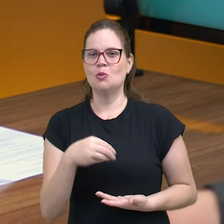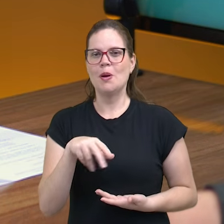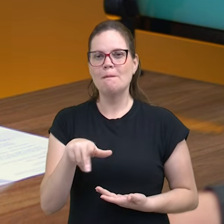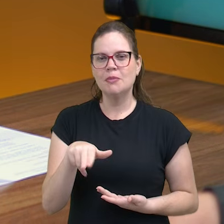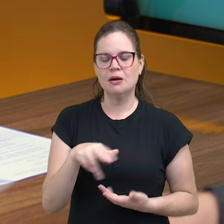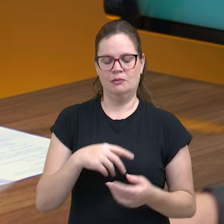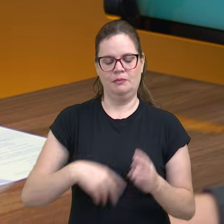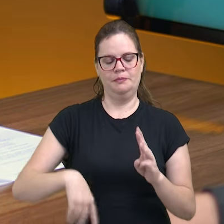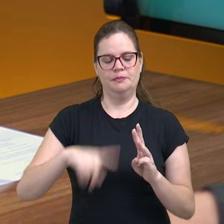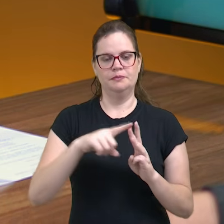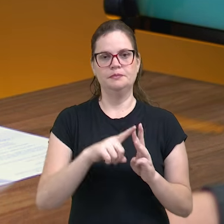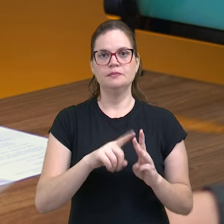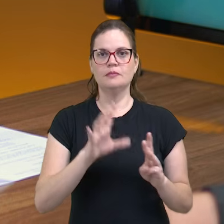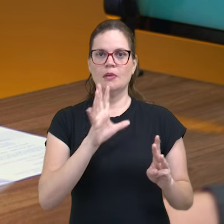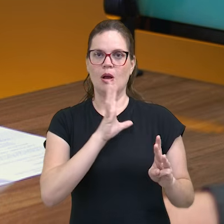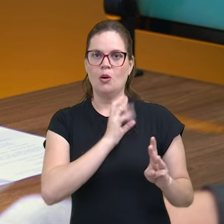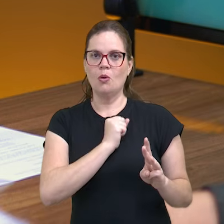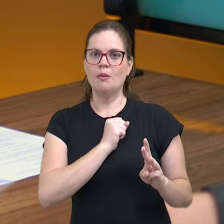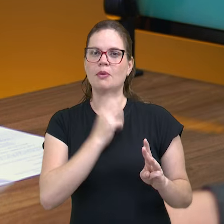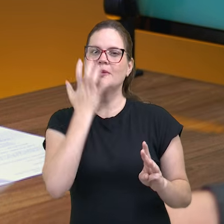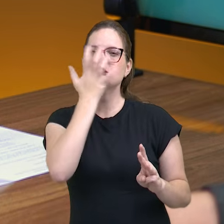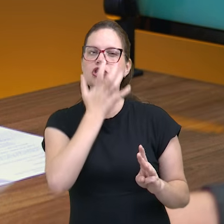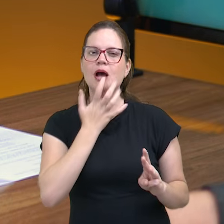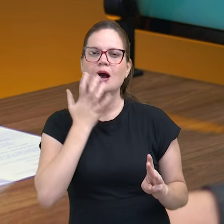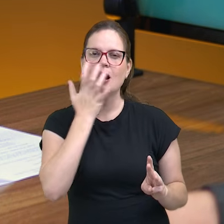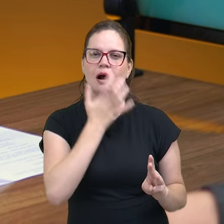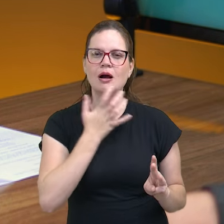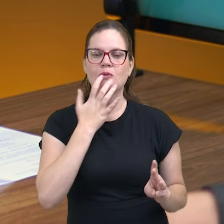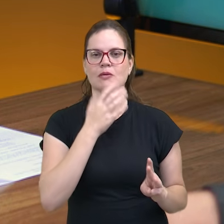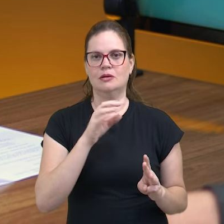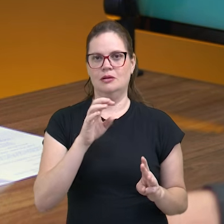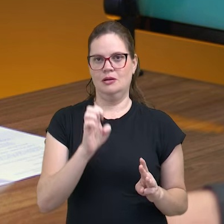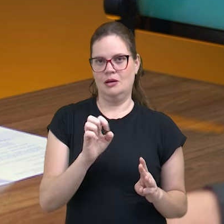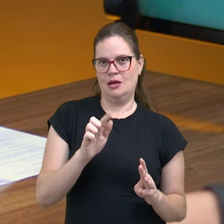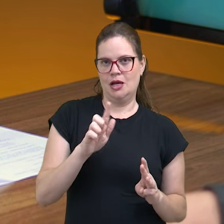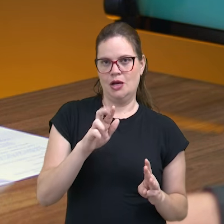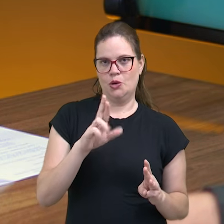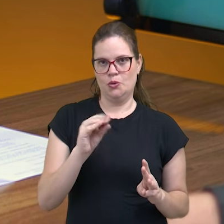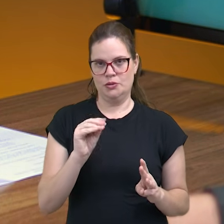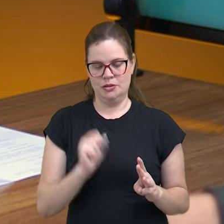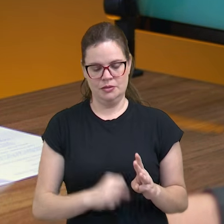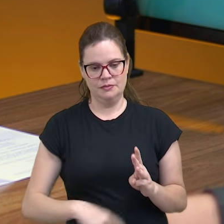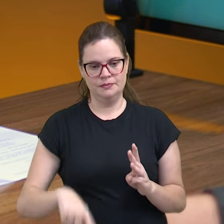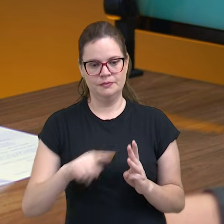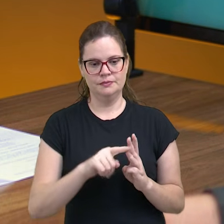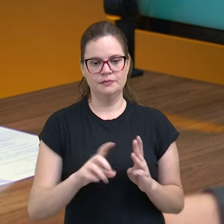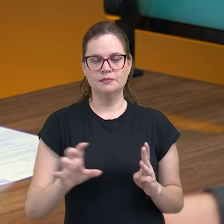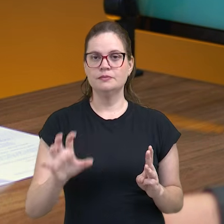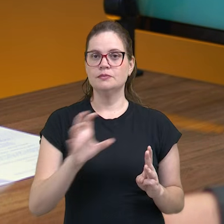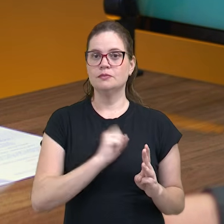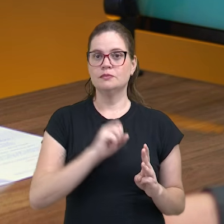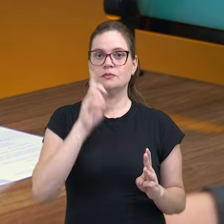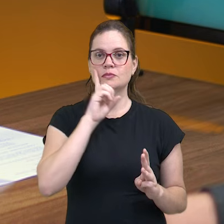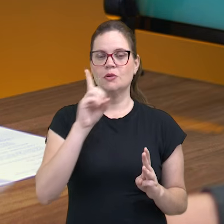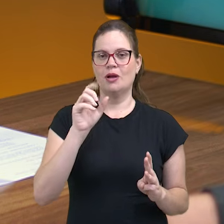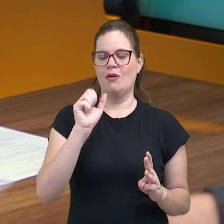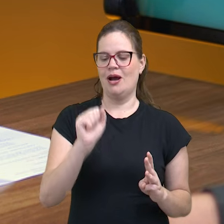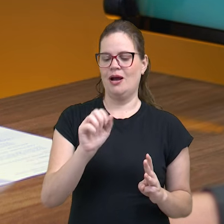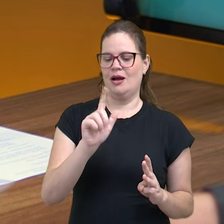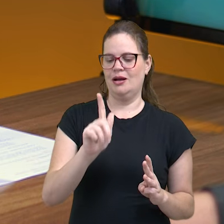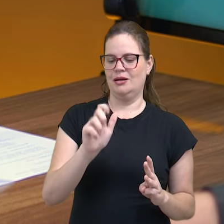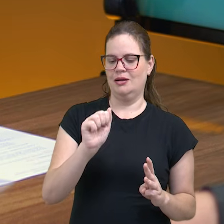Filho. Você tem o amor carnal, né? Que é o eros, e você tem o amor de Deus, que é o ágape, que é o amor